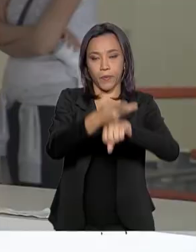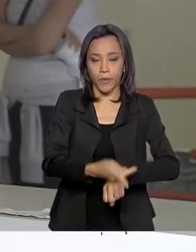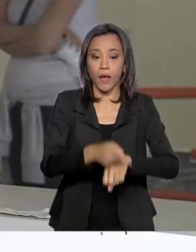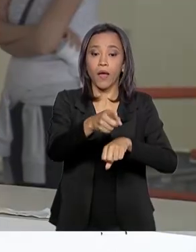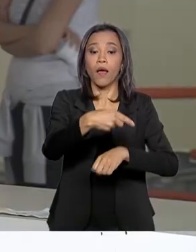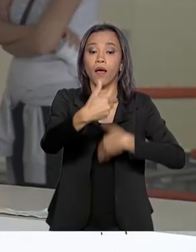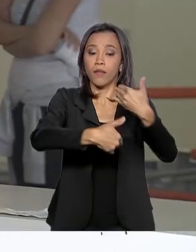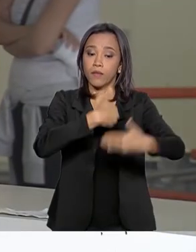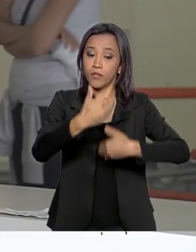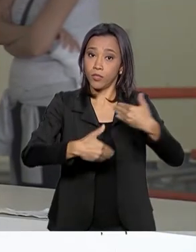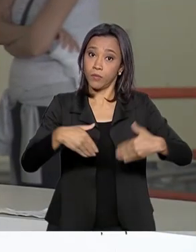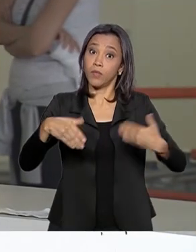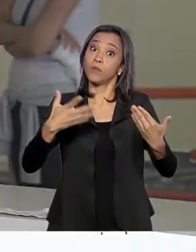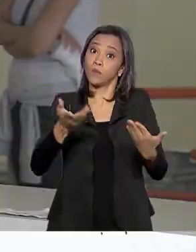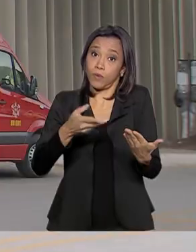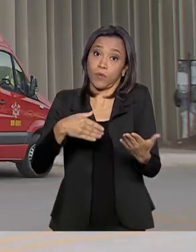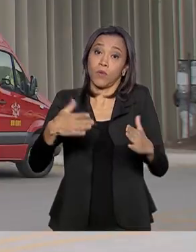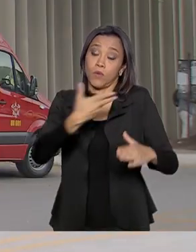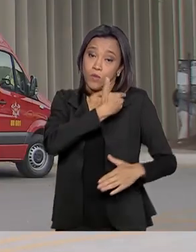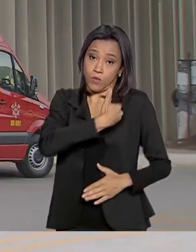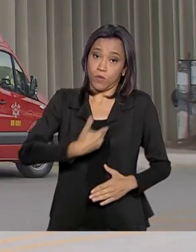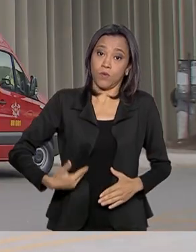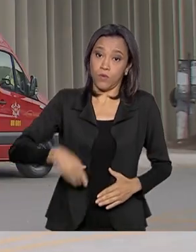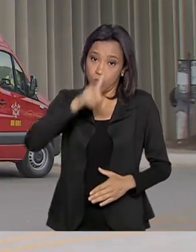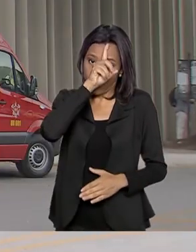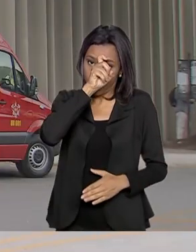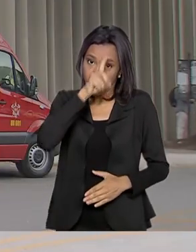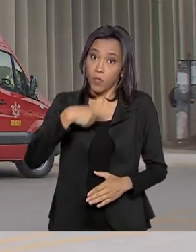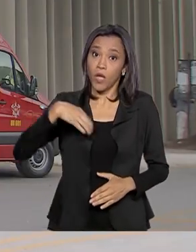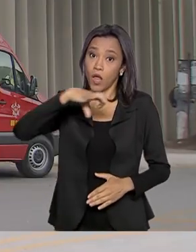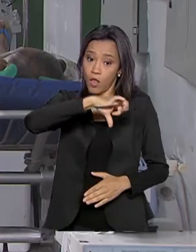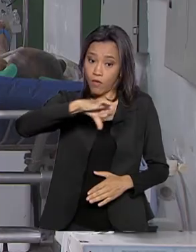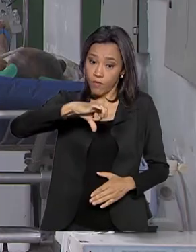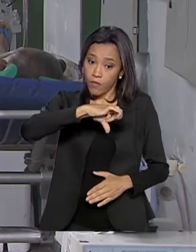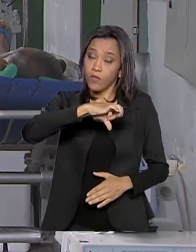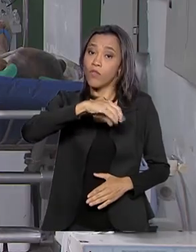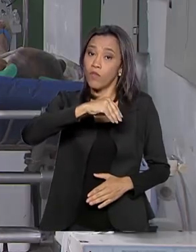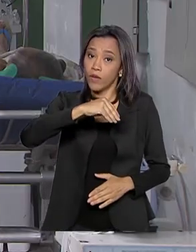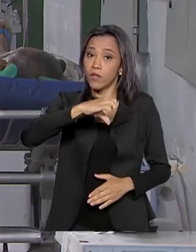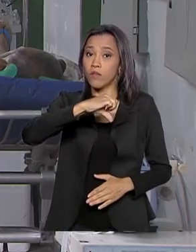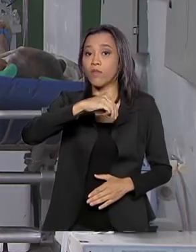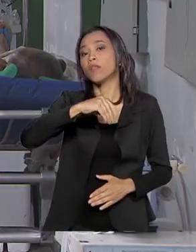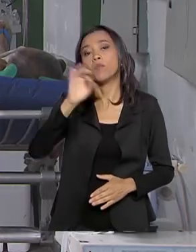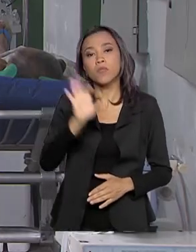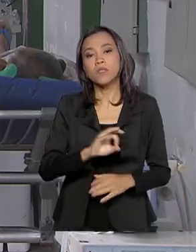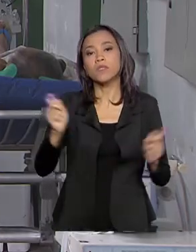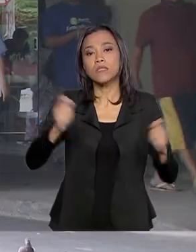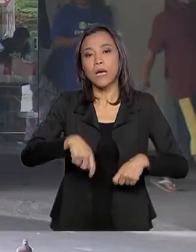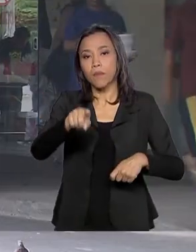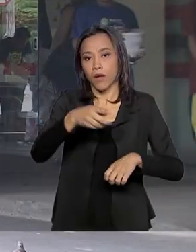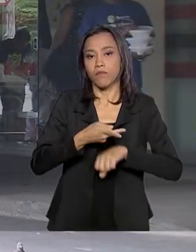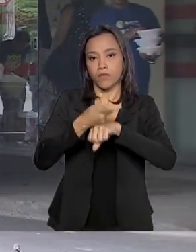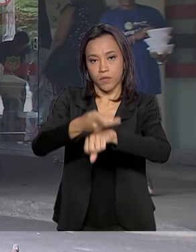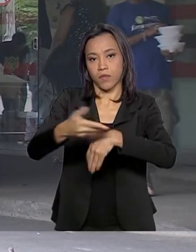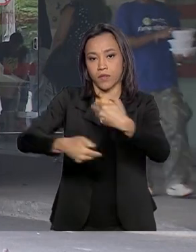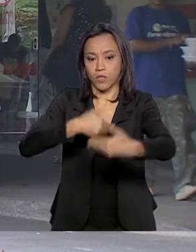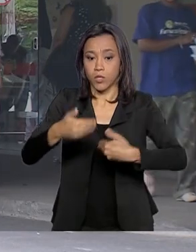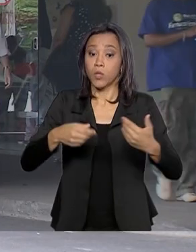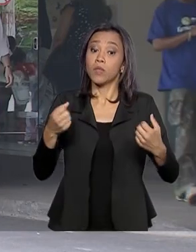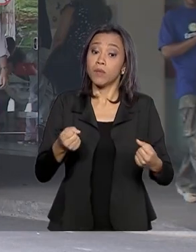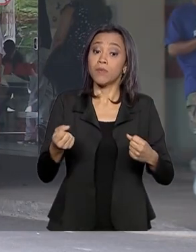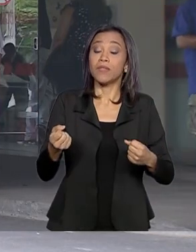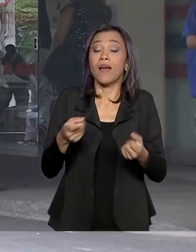% dos casos de coronavírus podem ser atendidos nos postos de saúde. Podem procurar os serviços da atenção